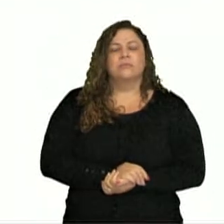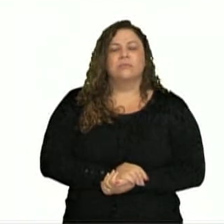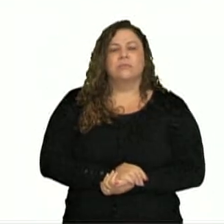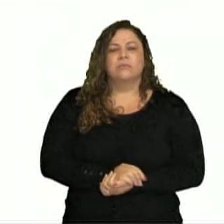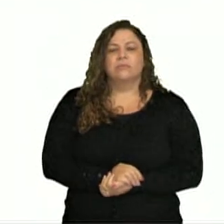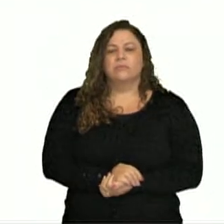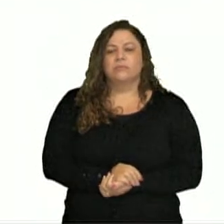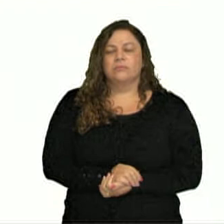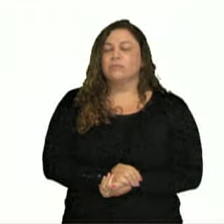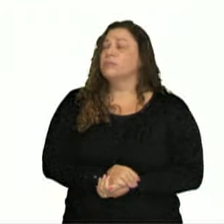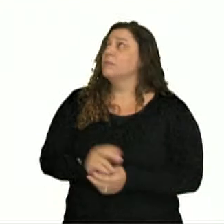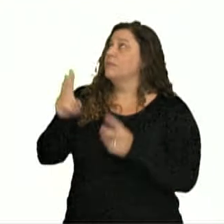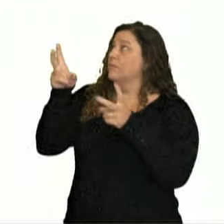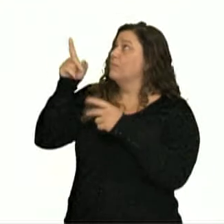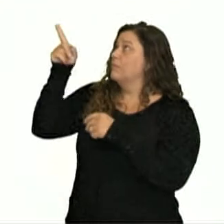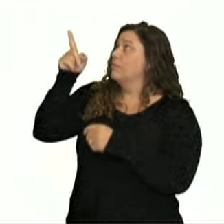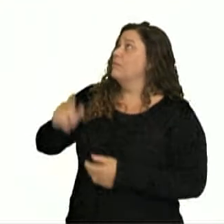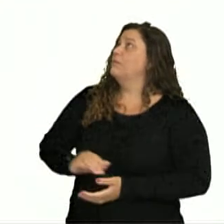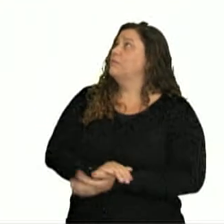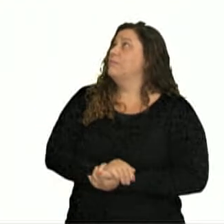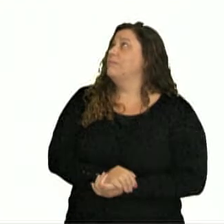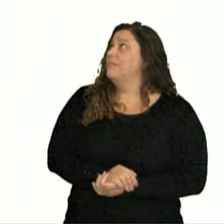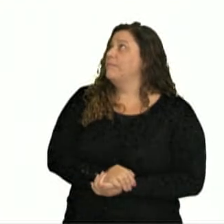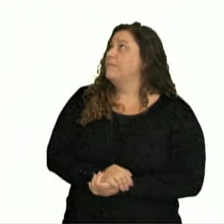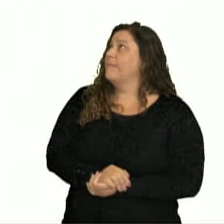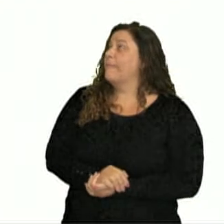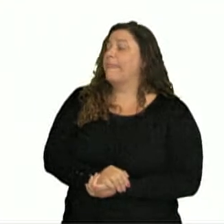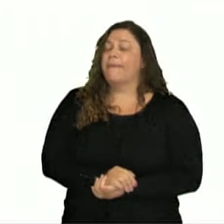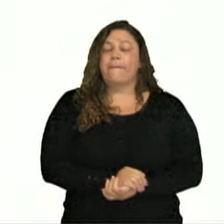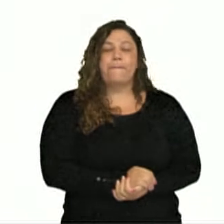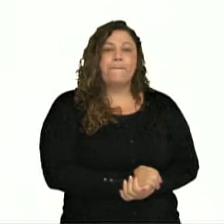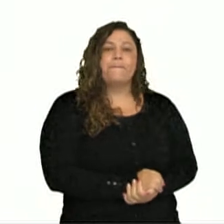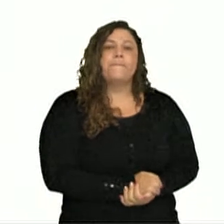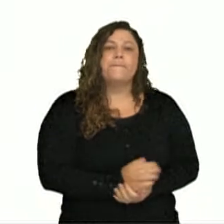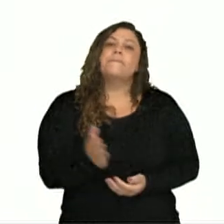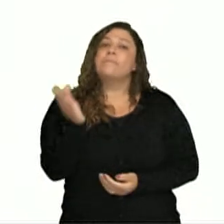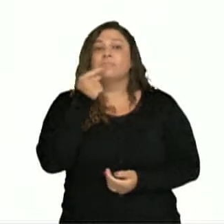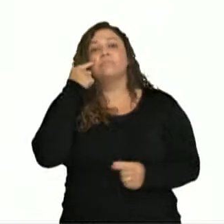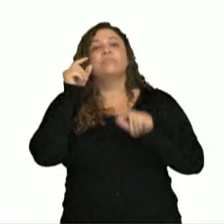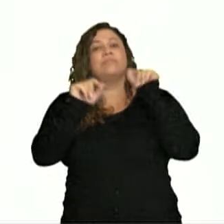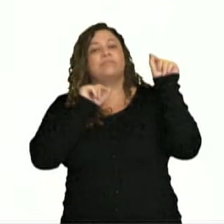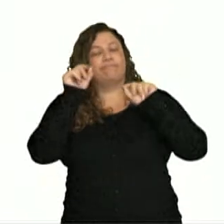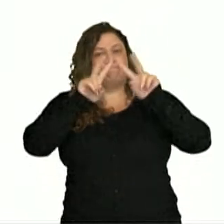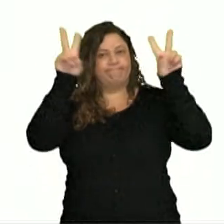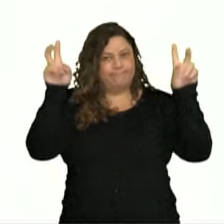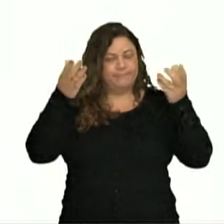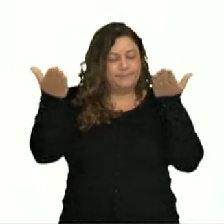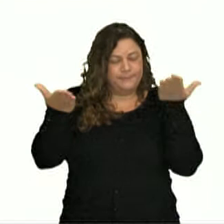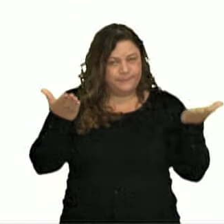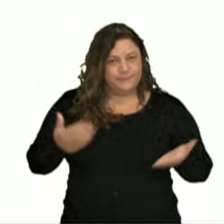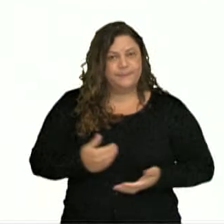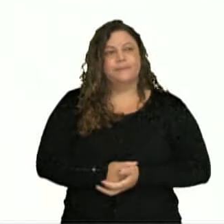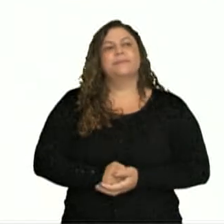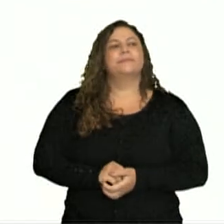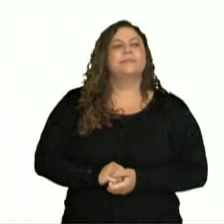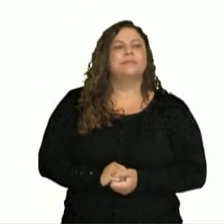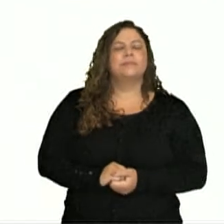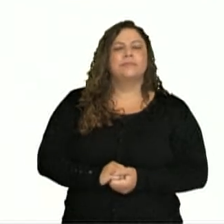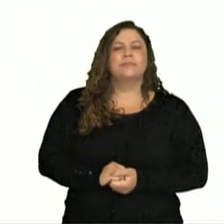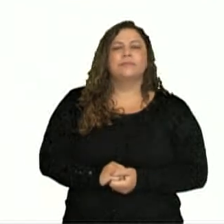sendo contundente aí no que está dizendo. Vamos ver então sobre o que se trata. Todas as